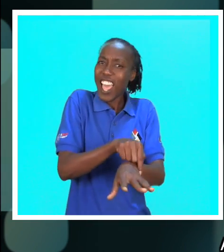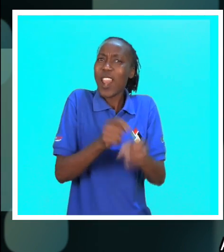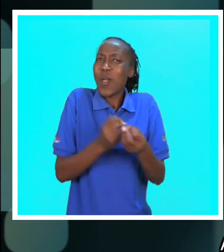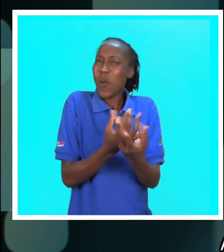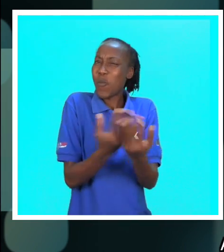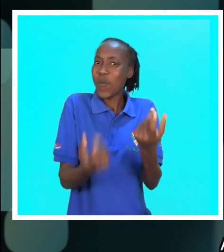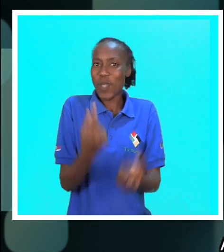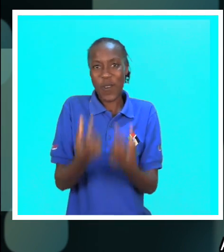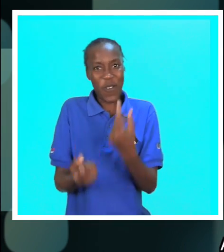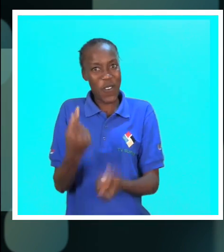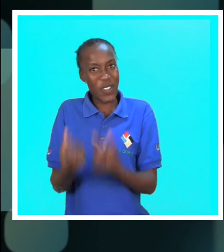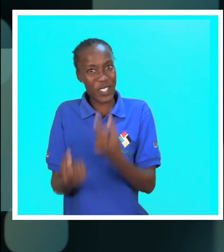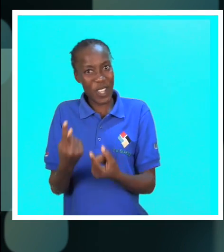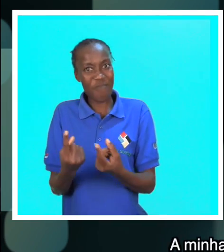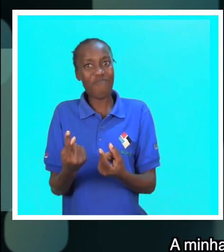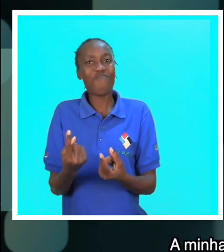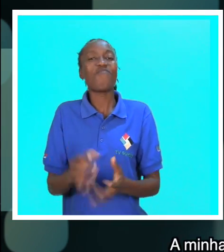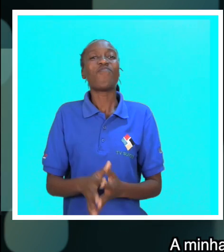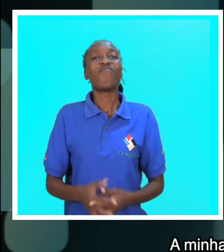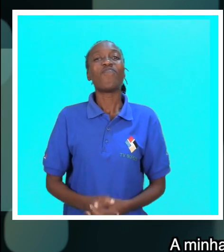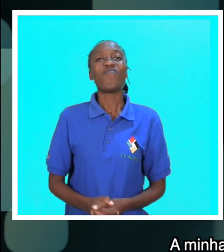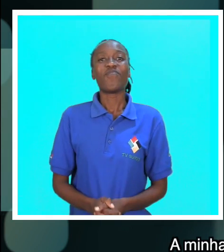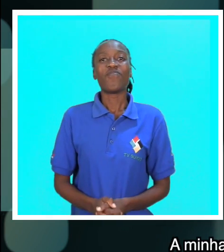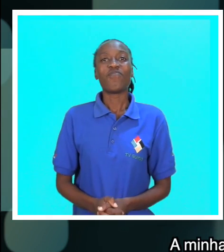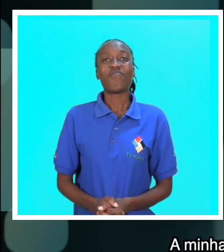chinelos, não sei o que é, muita coisa.